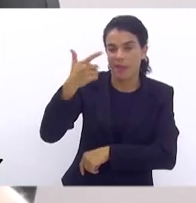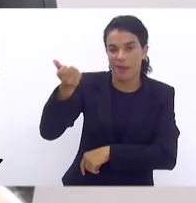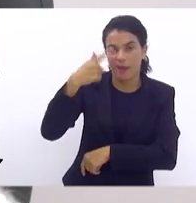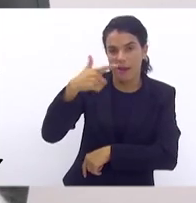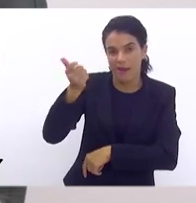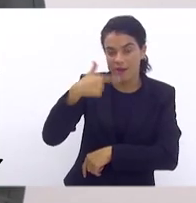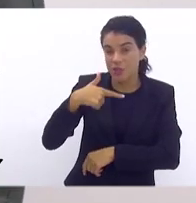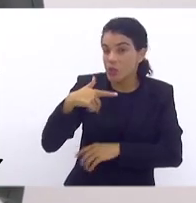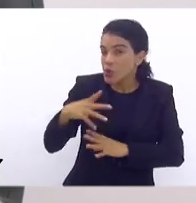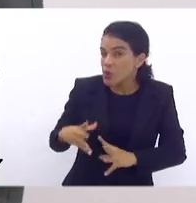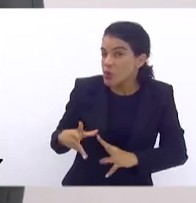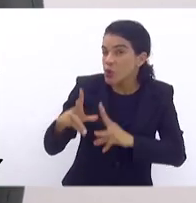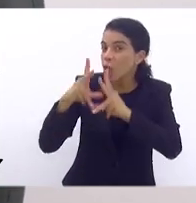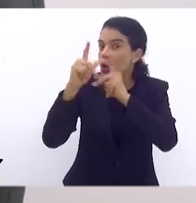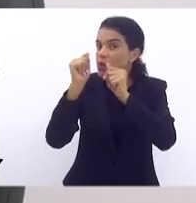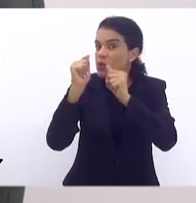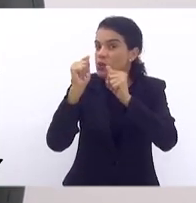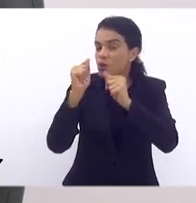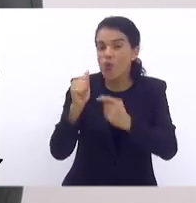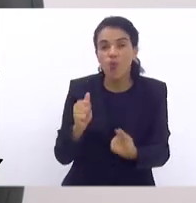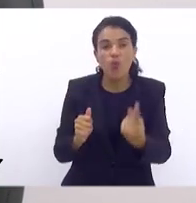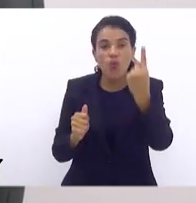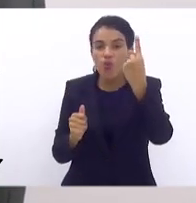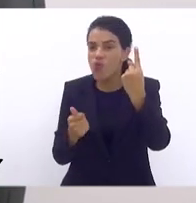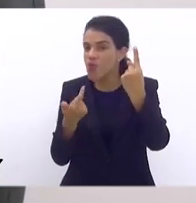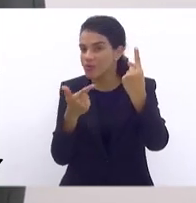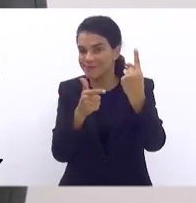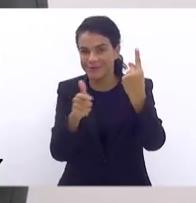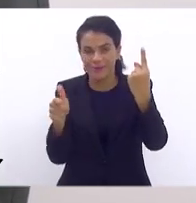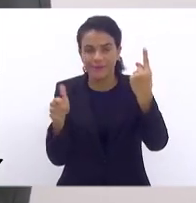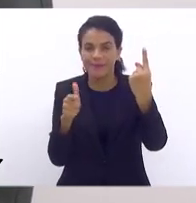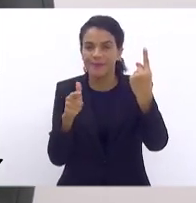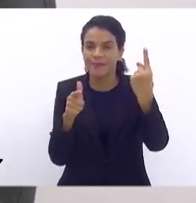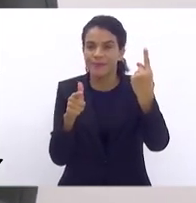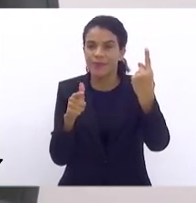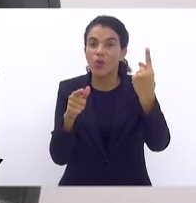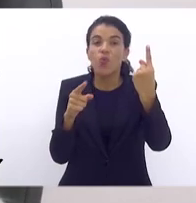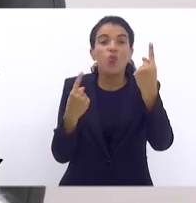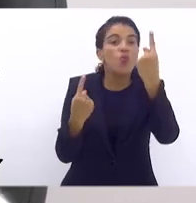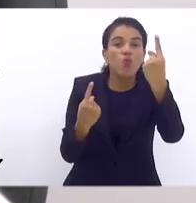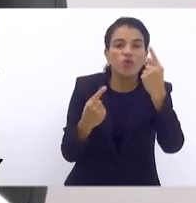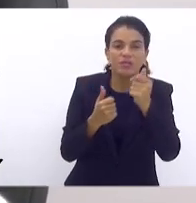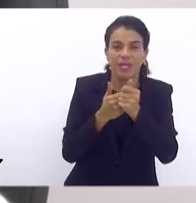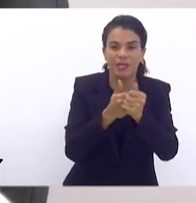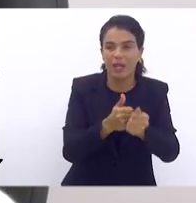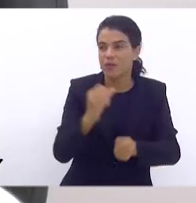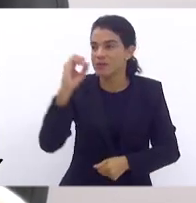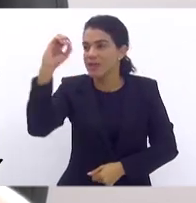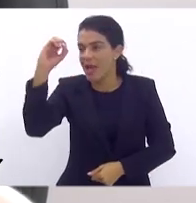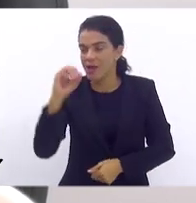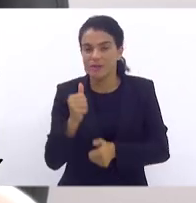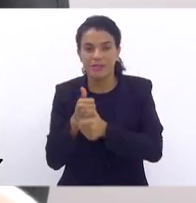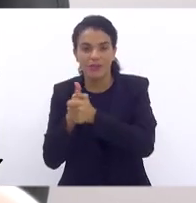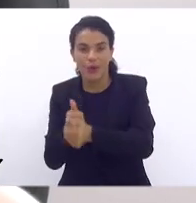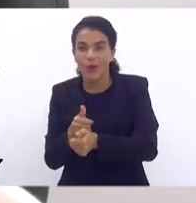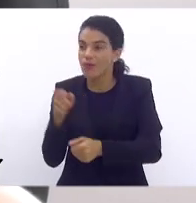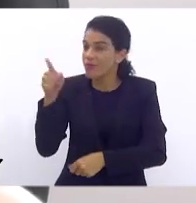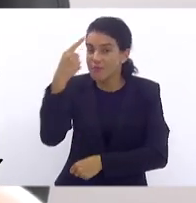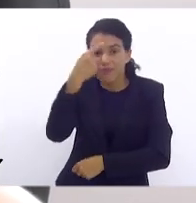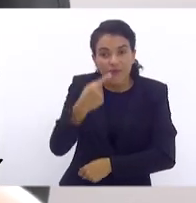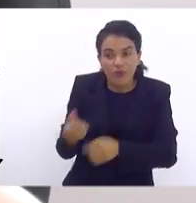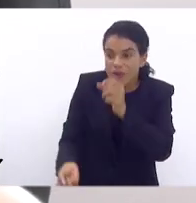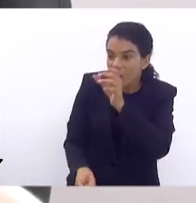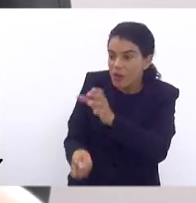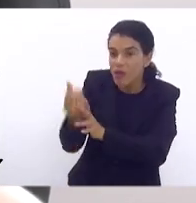todos né não tinha um que já seguidores um zero tudo perfil que foi criado